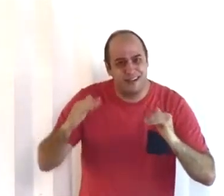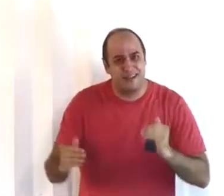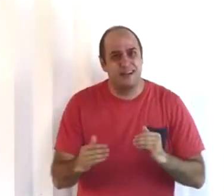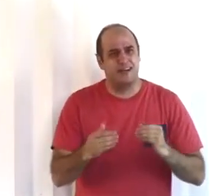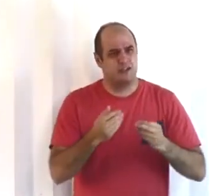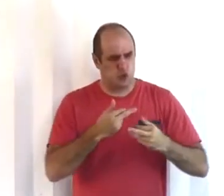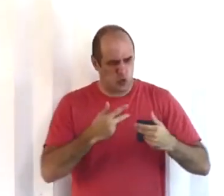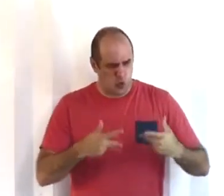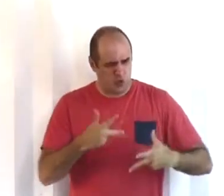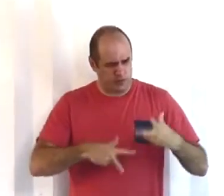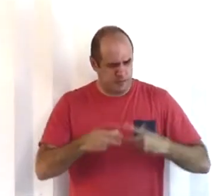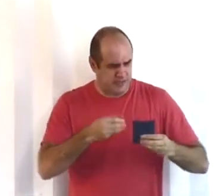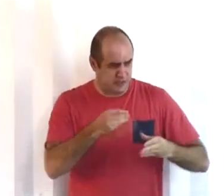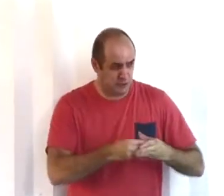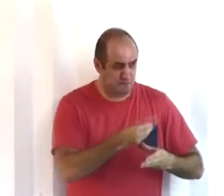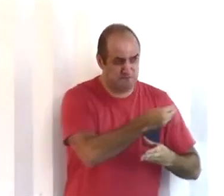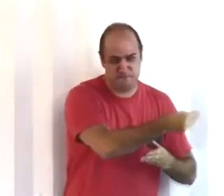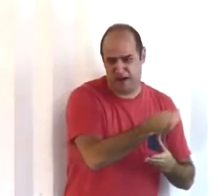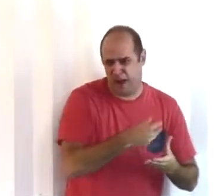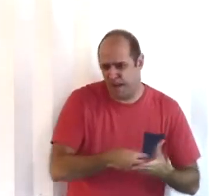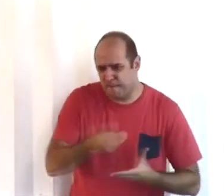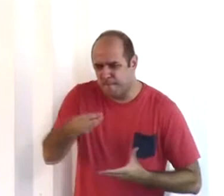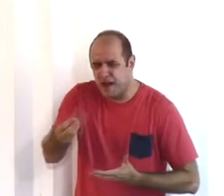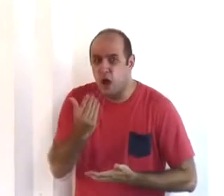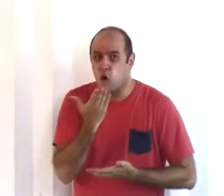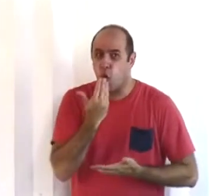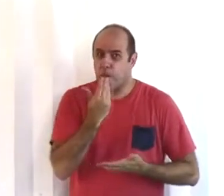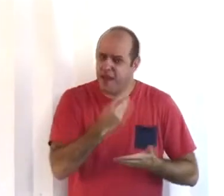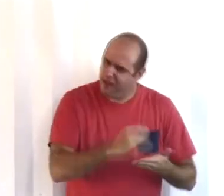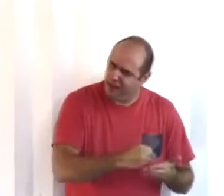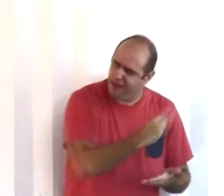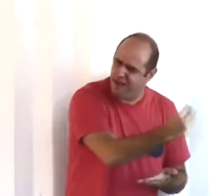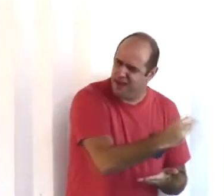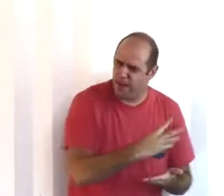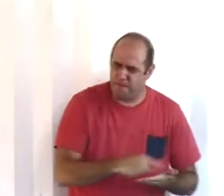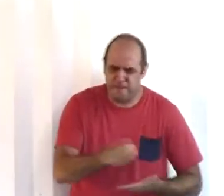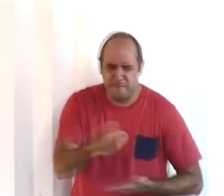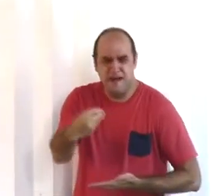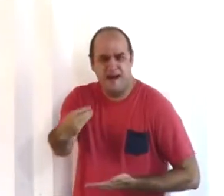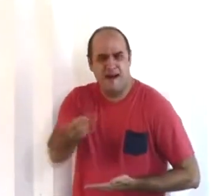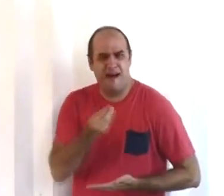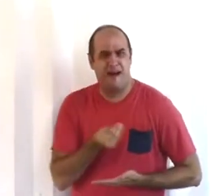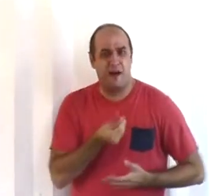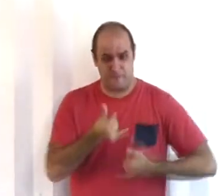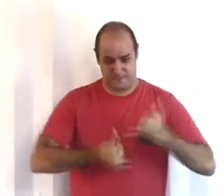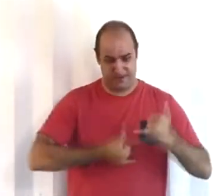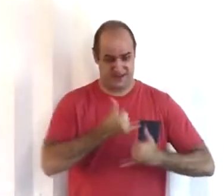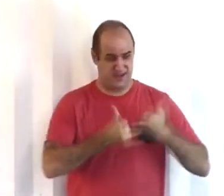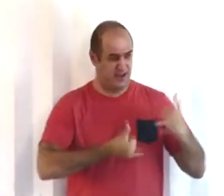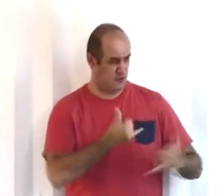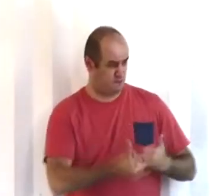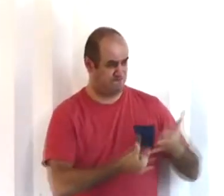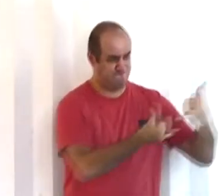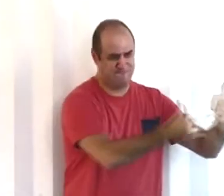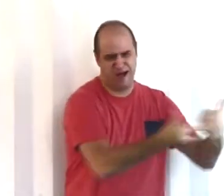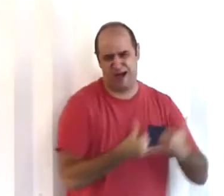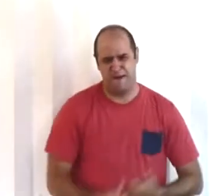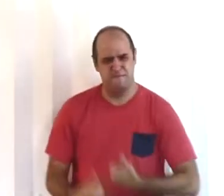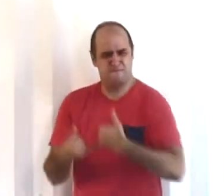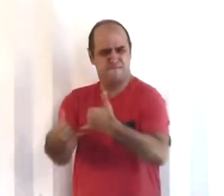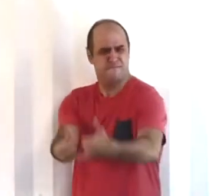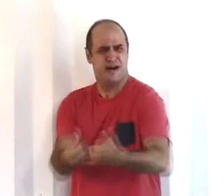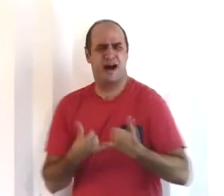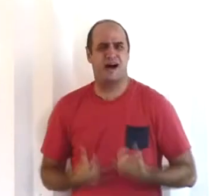seu presente, divide a comida, divide o seu brinquedo. Olha, pensa bem, paz